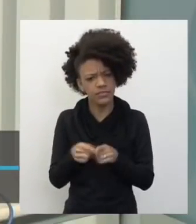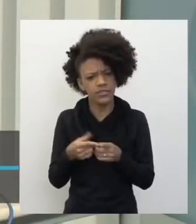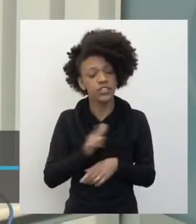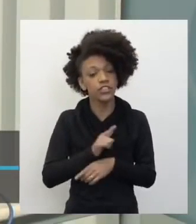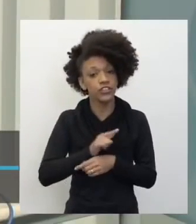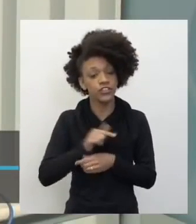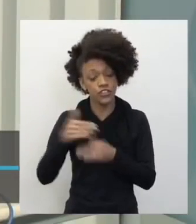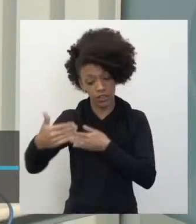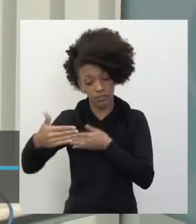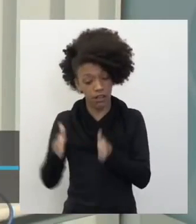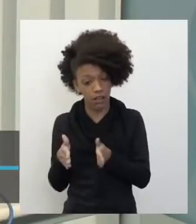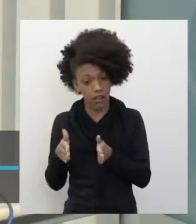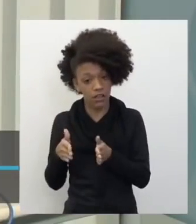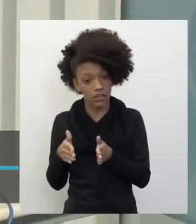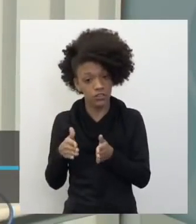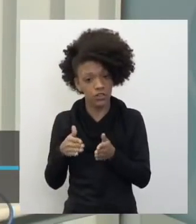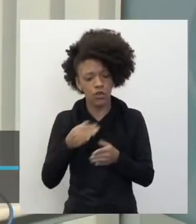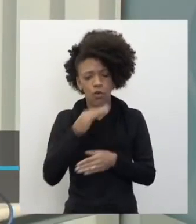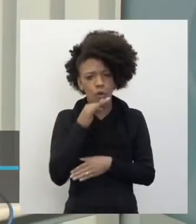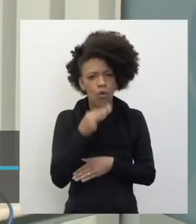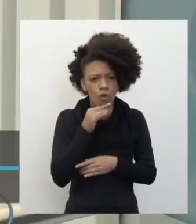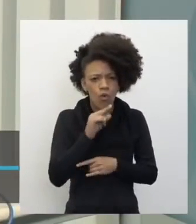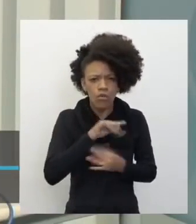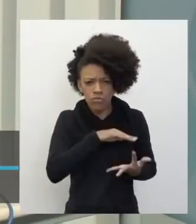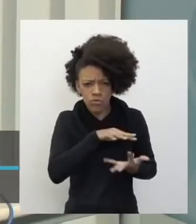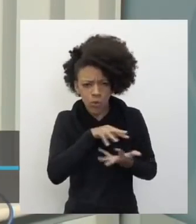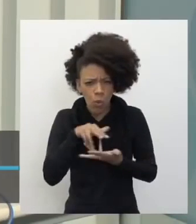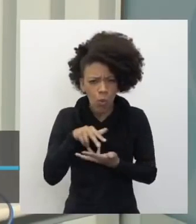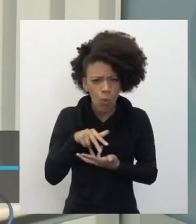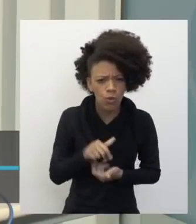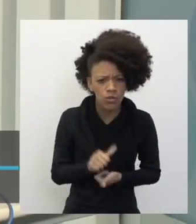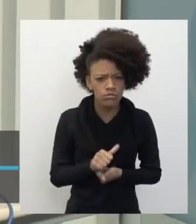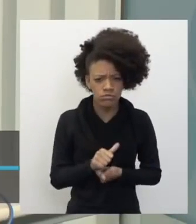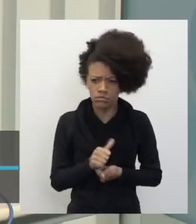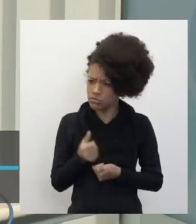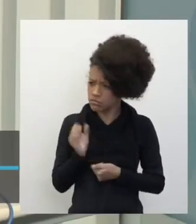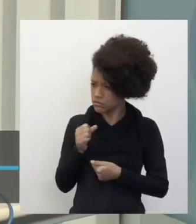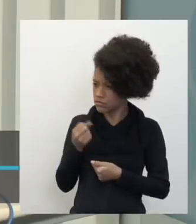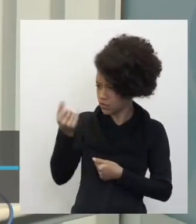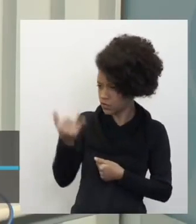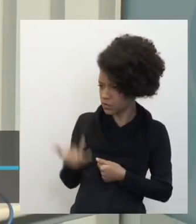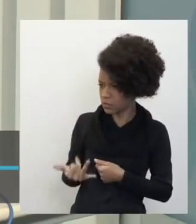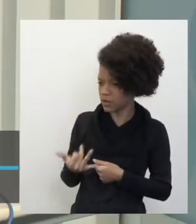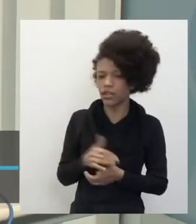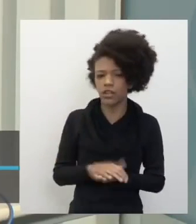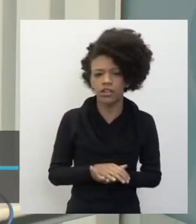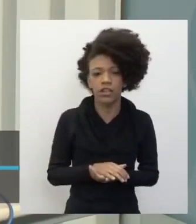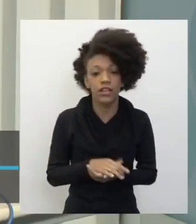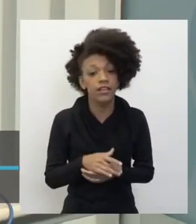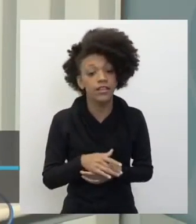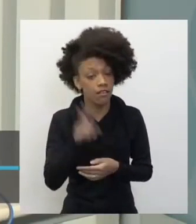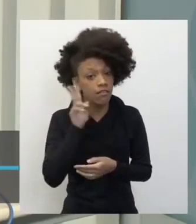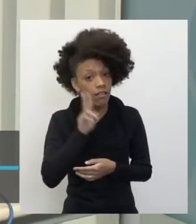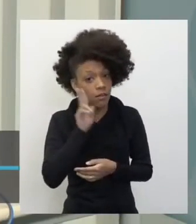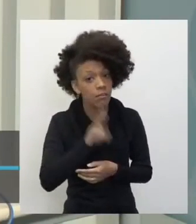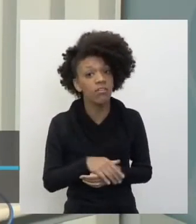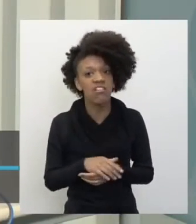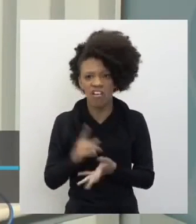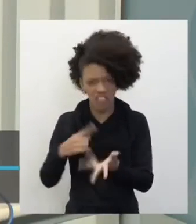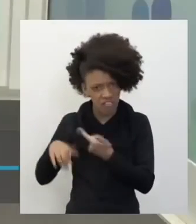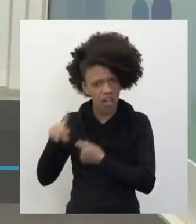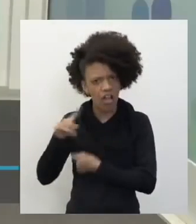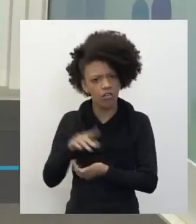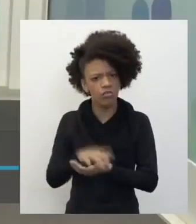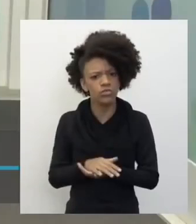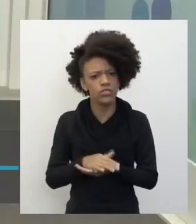na caixa todos os males do mundo. Sim, eu falei, os males do mundo, a maldade do mundo, eles então, lembraram. A maioria, né, colocou isso. Que